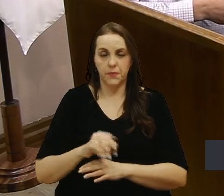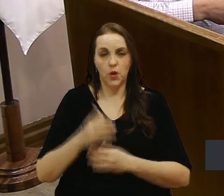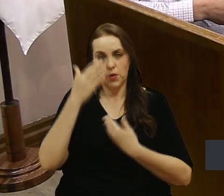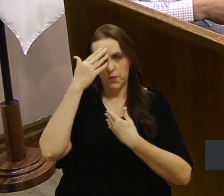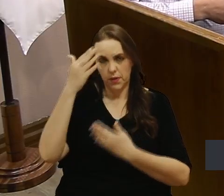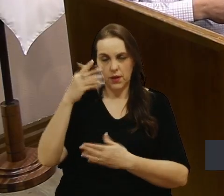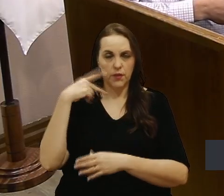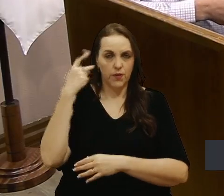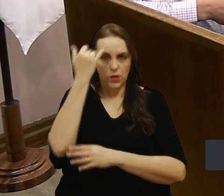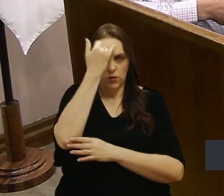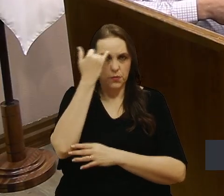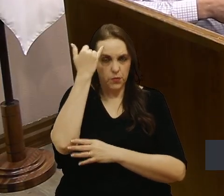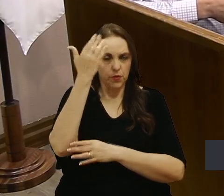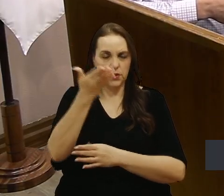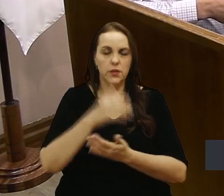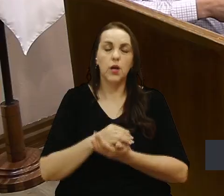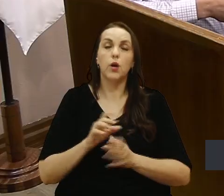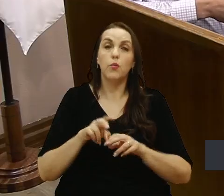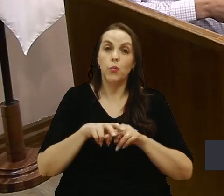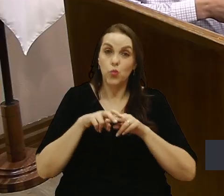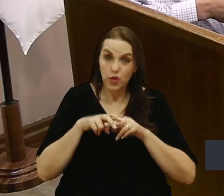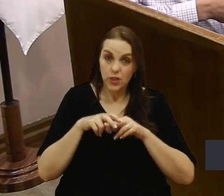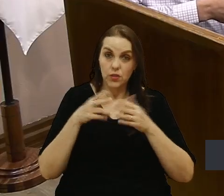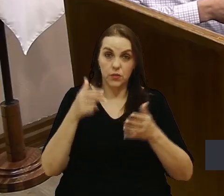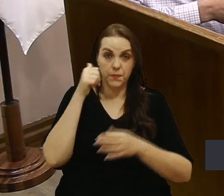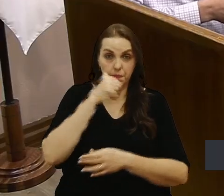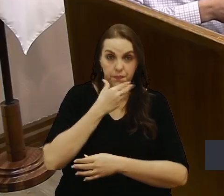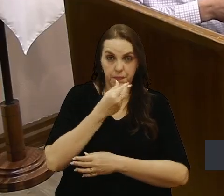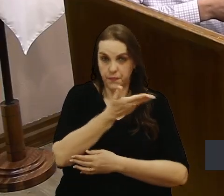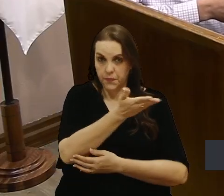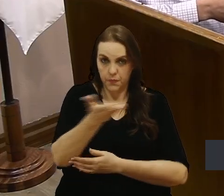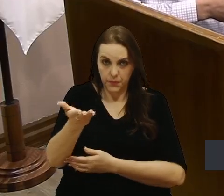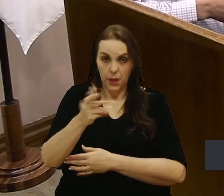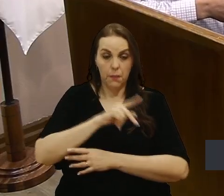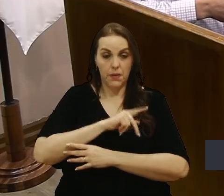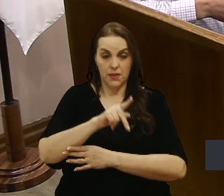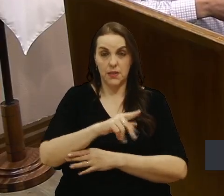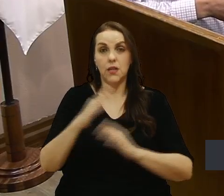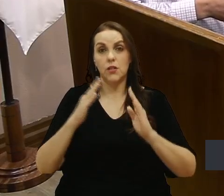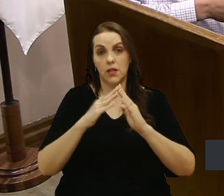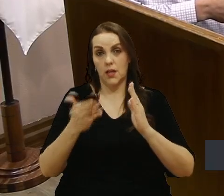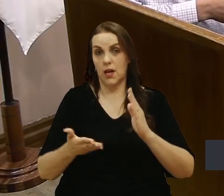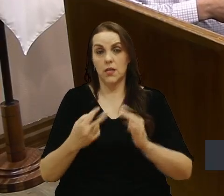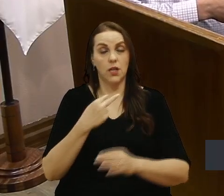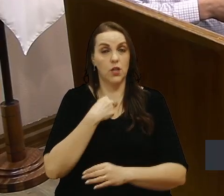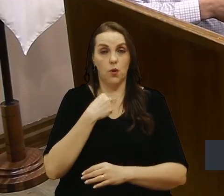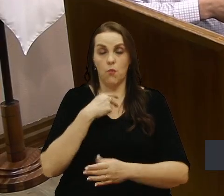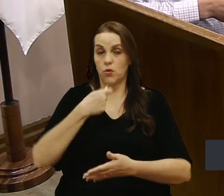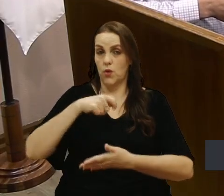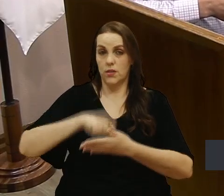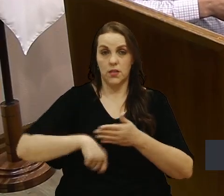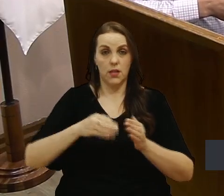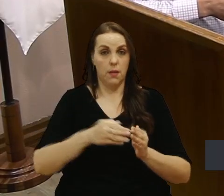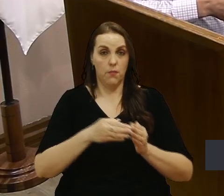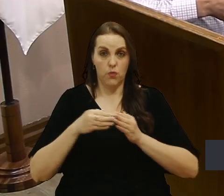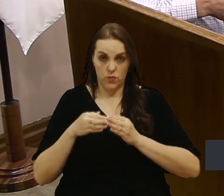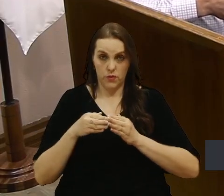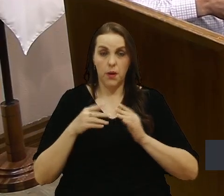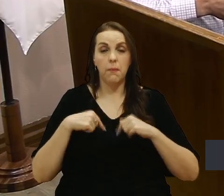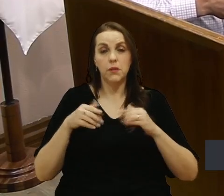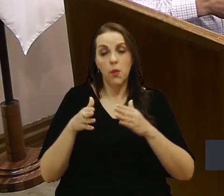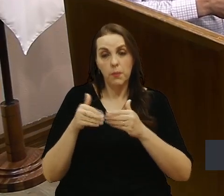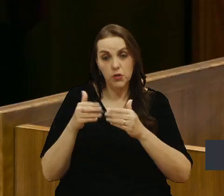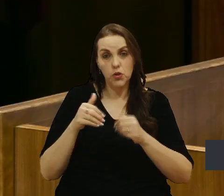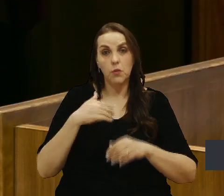D'Ambros. Por isso, senhoras e senhores, na condição de presidente desta casa, como todos sabem, não posso assinar moções, mas faço aqui um pedido ao meu líder